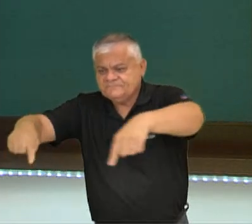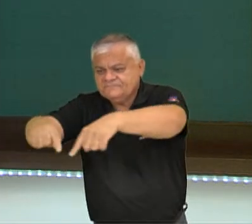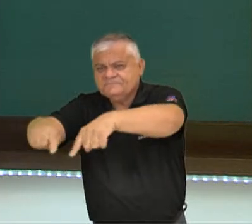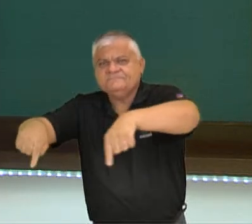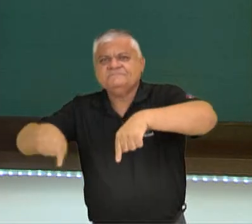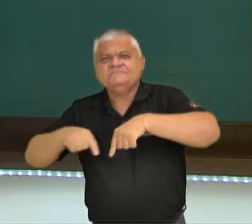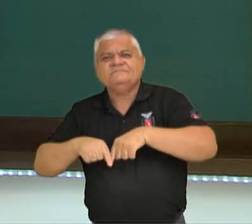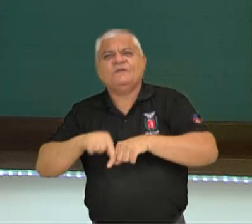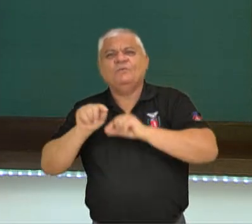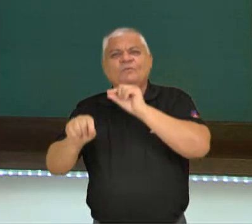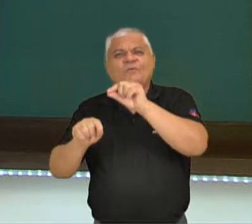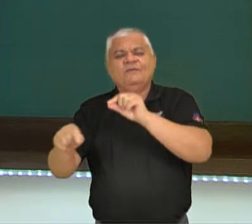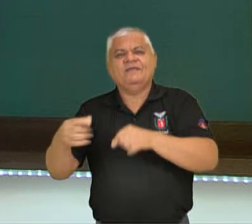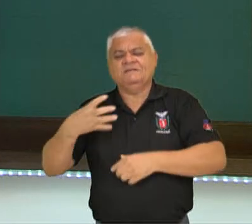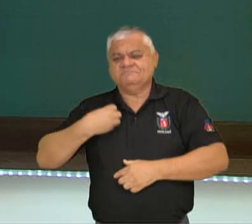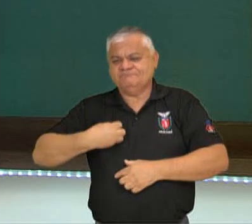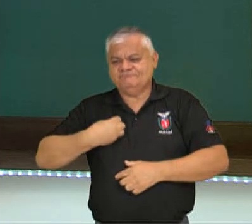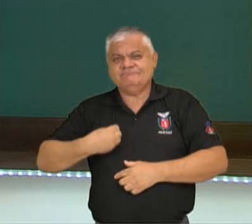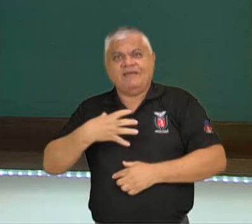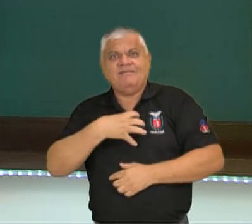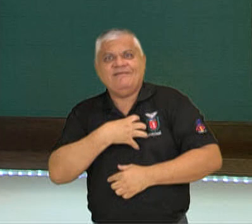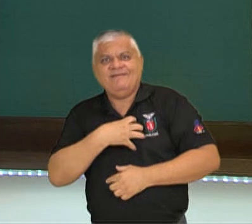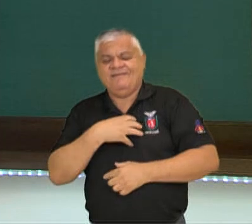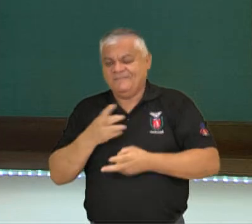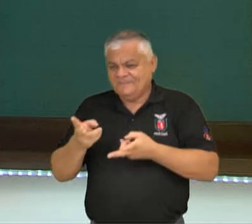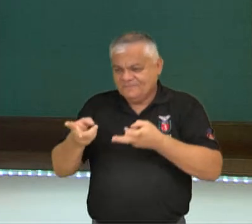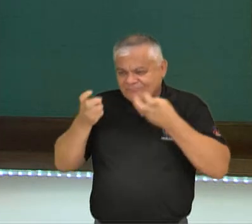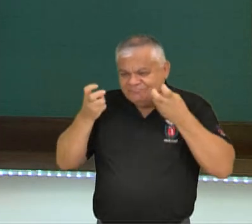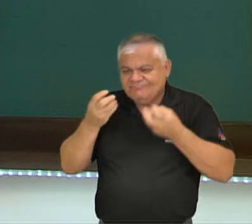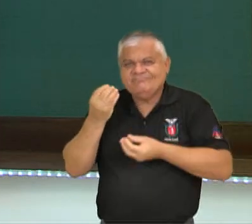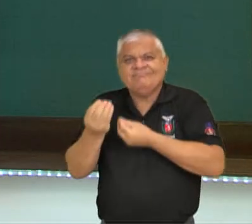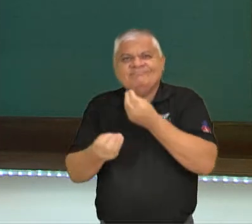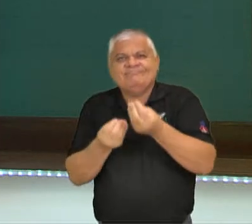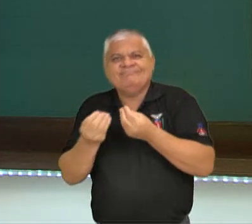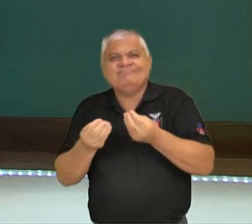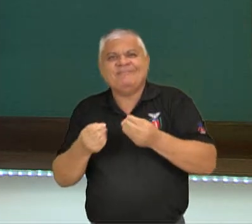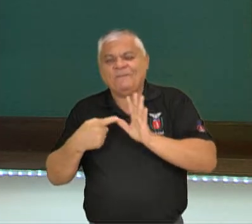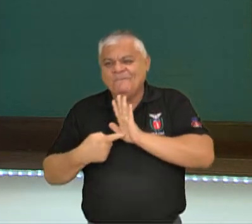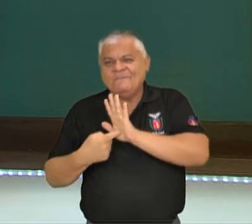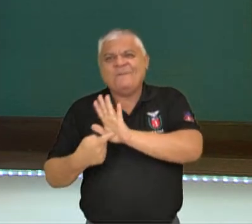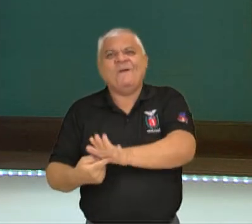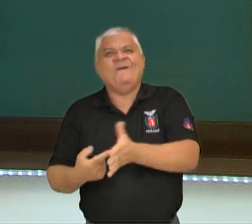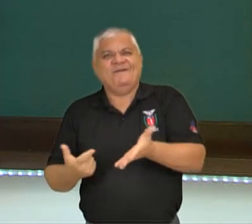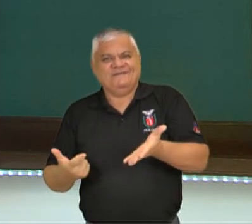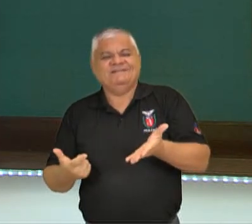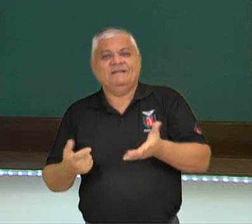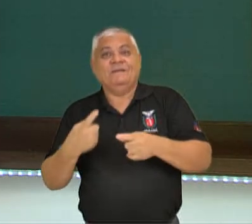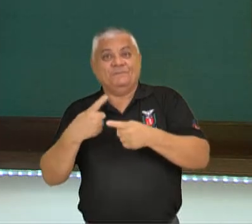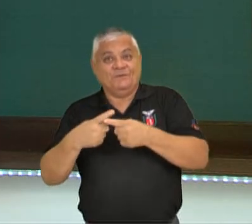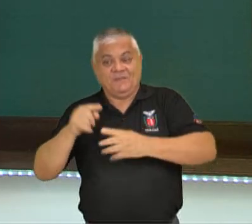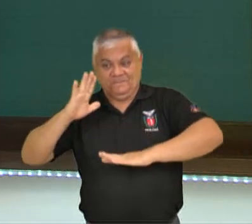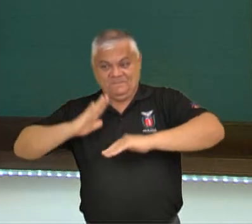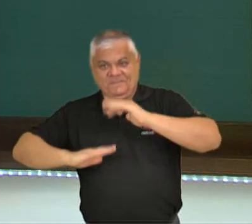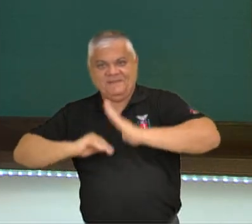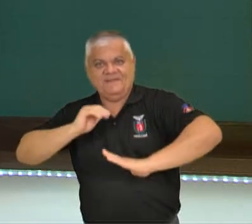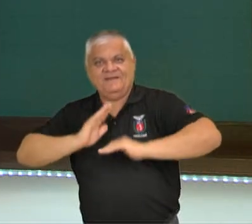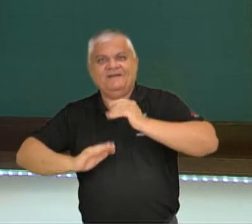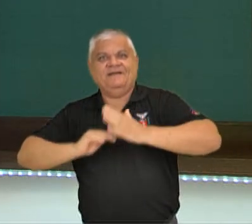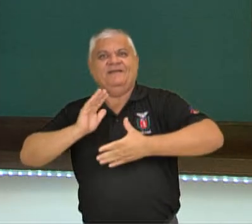gente vivencia a capoeira, né? Quando ela se manifesta como